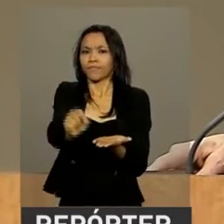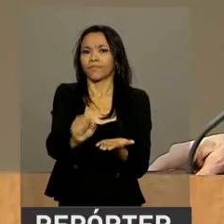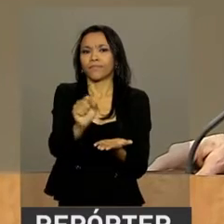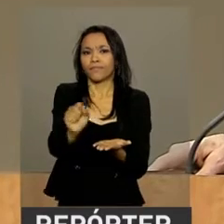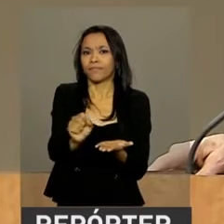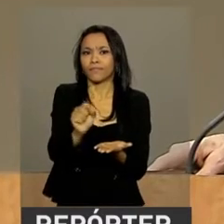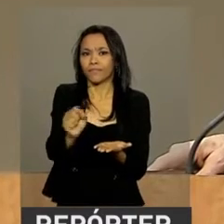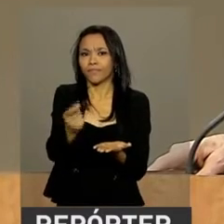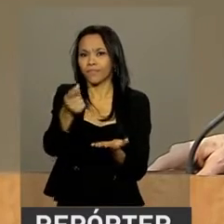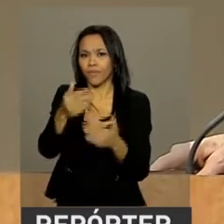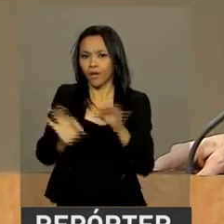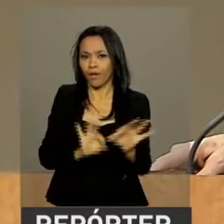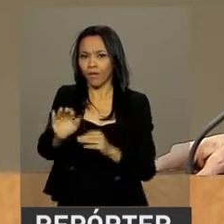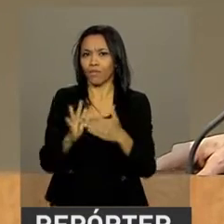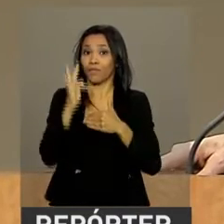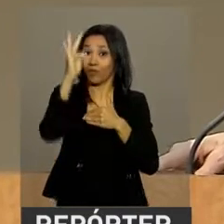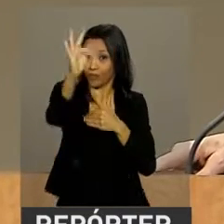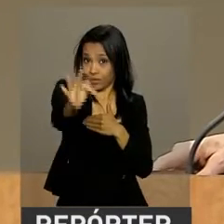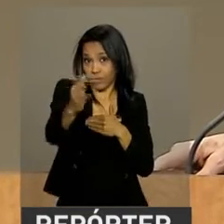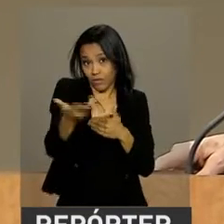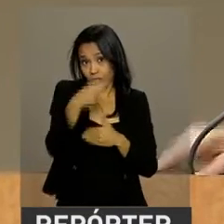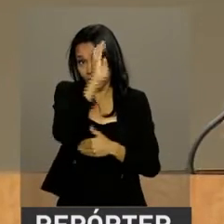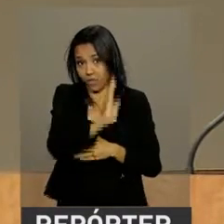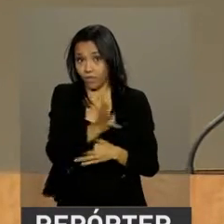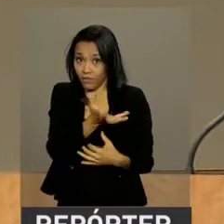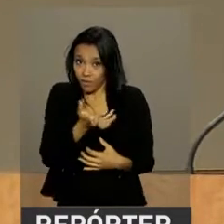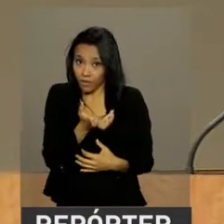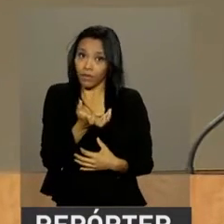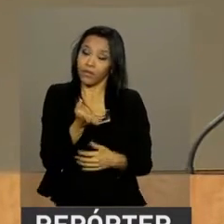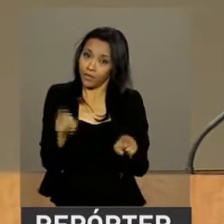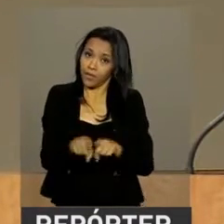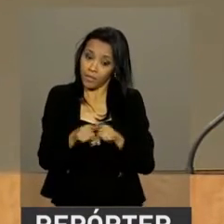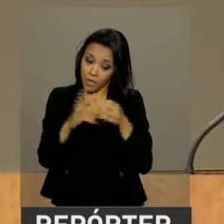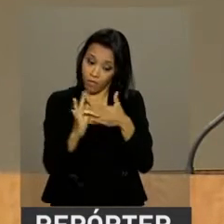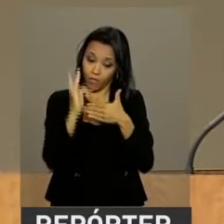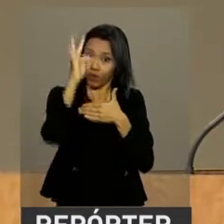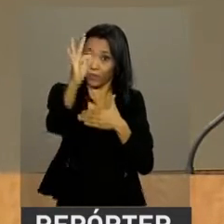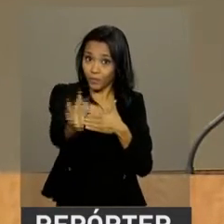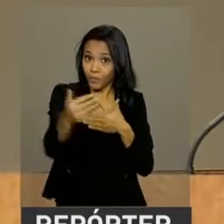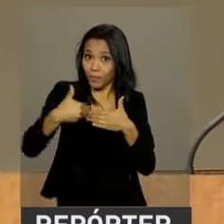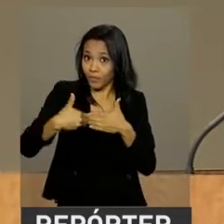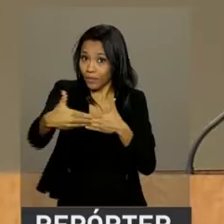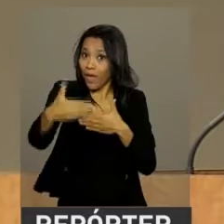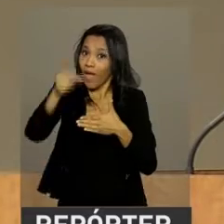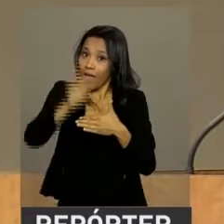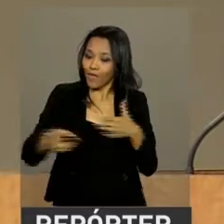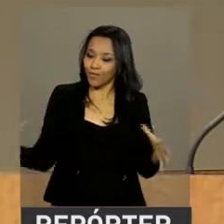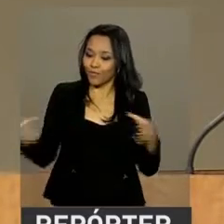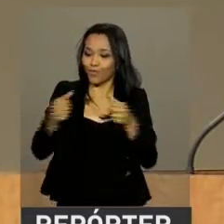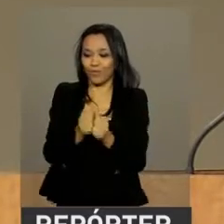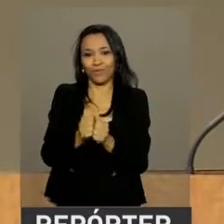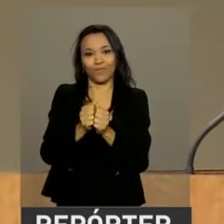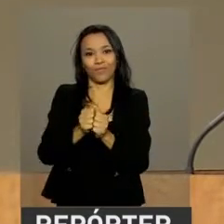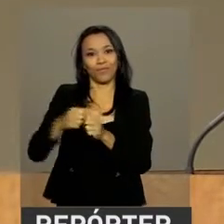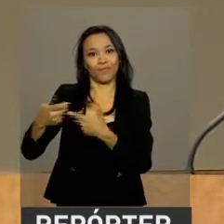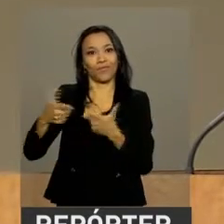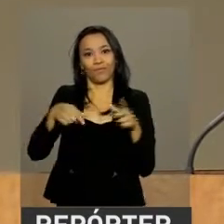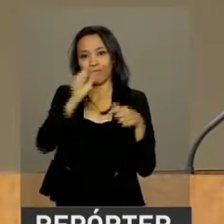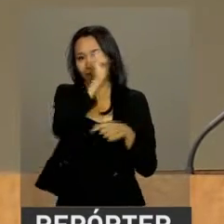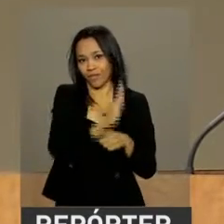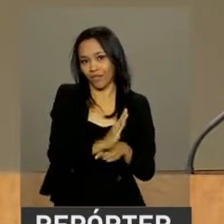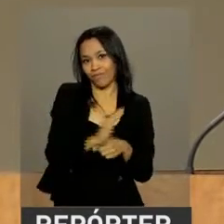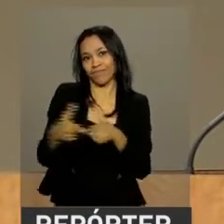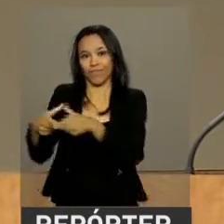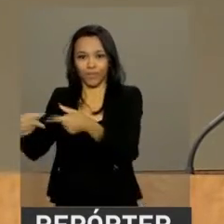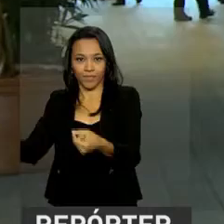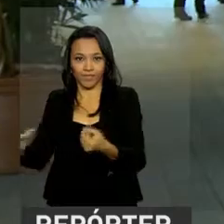nosso futuro. E o Brasil quer que também este futuro seja uma obra conjunta dos brasileiros